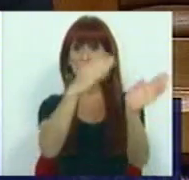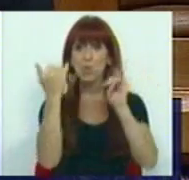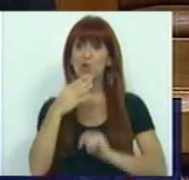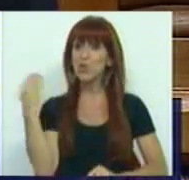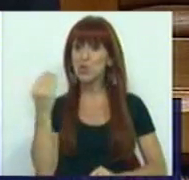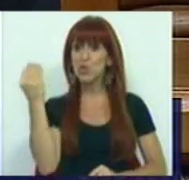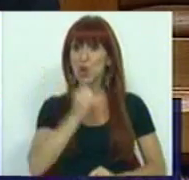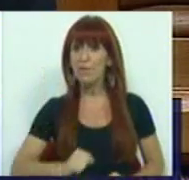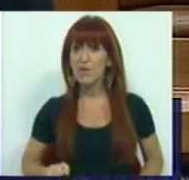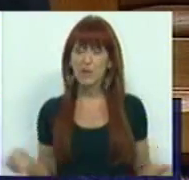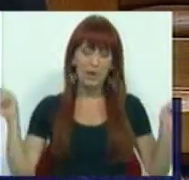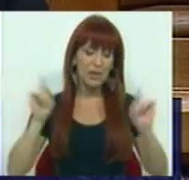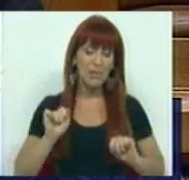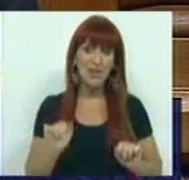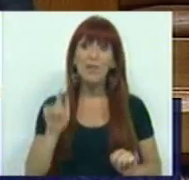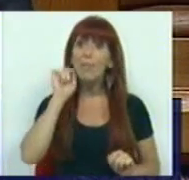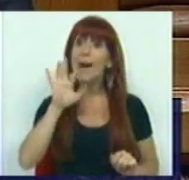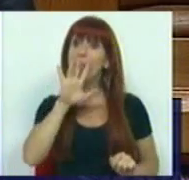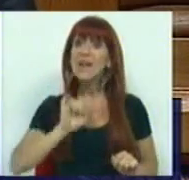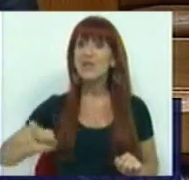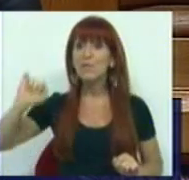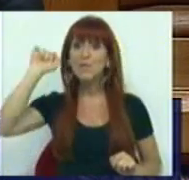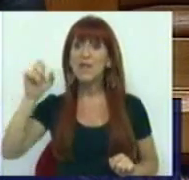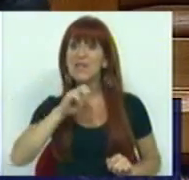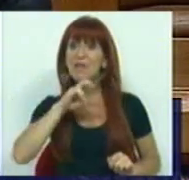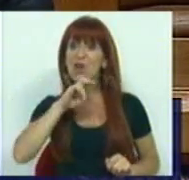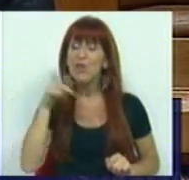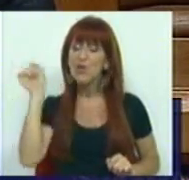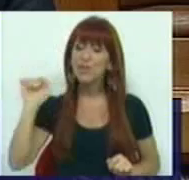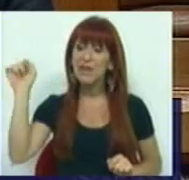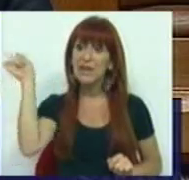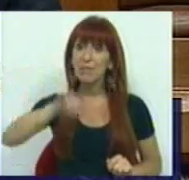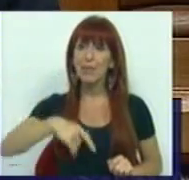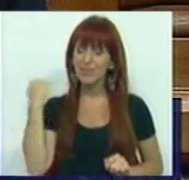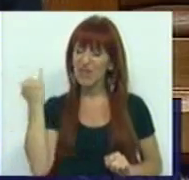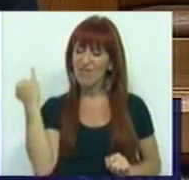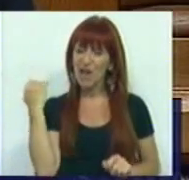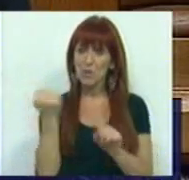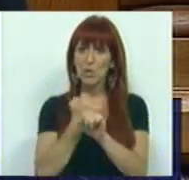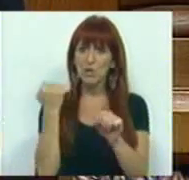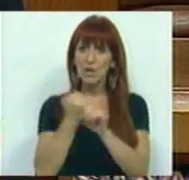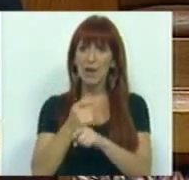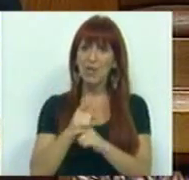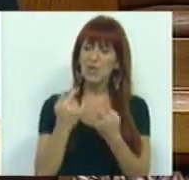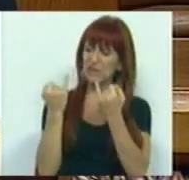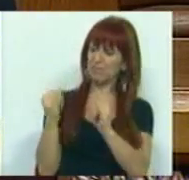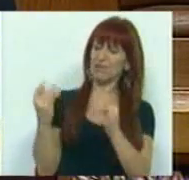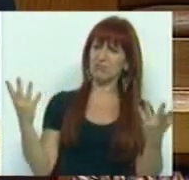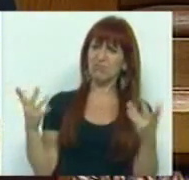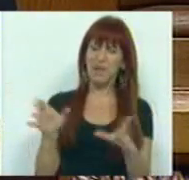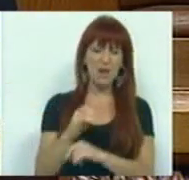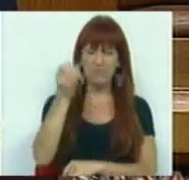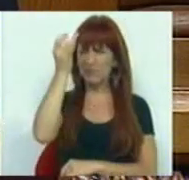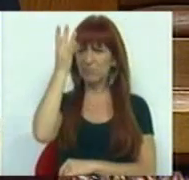os jovens e também os seus pais e os seus avós. O falso trabalho independente é a